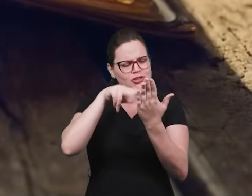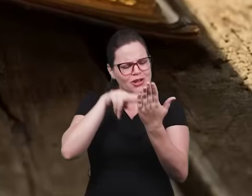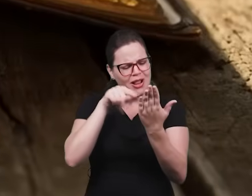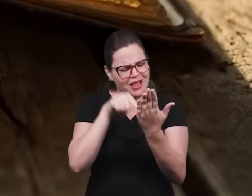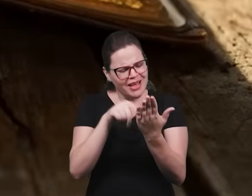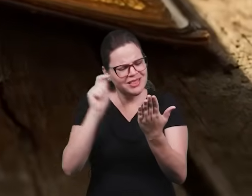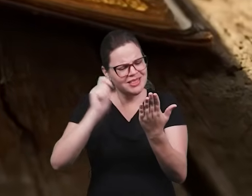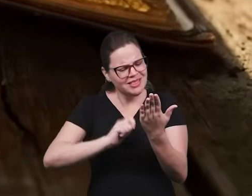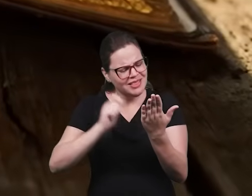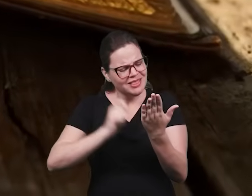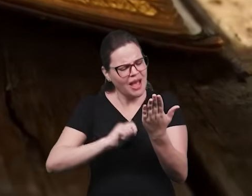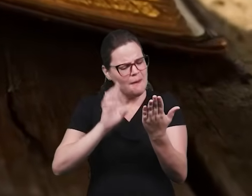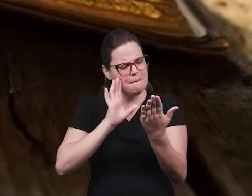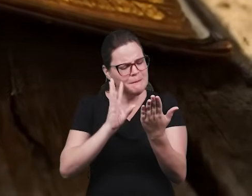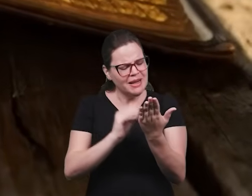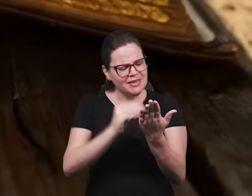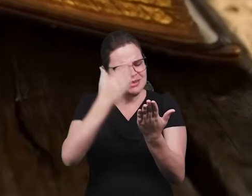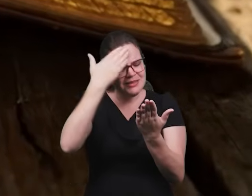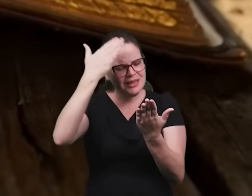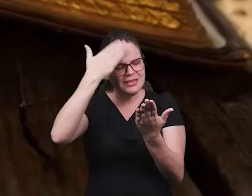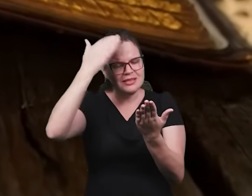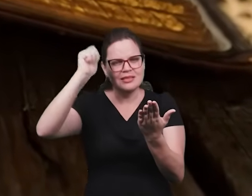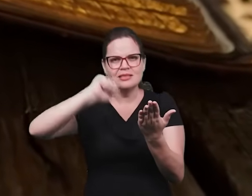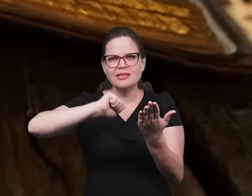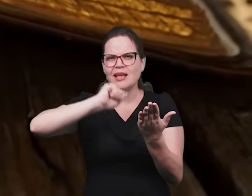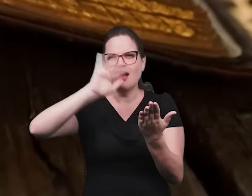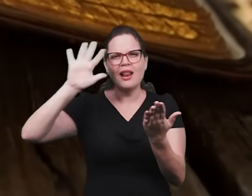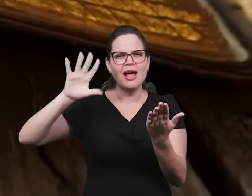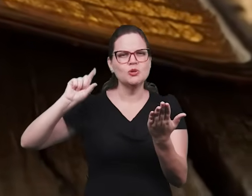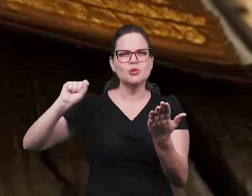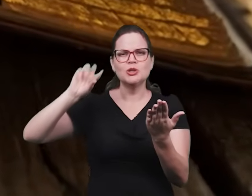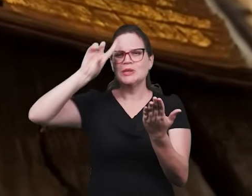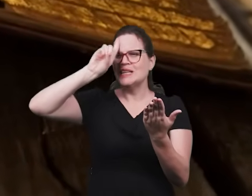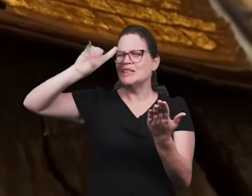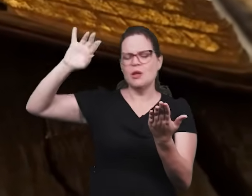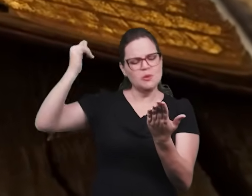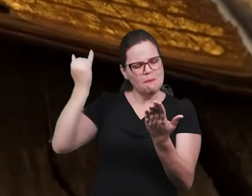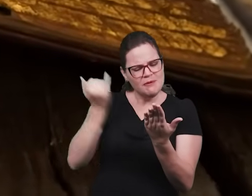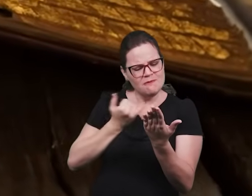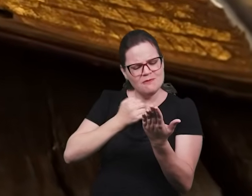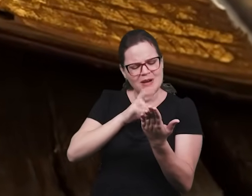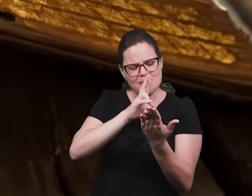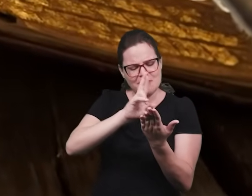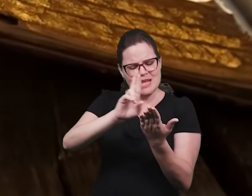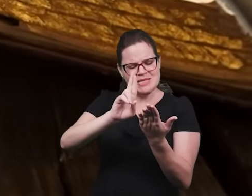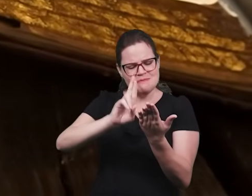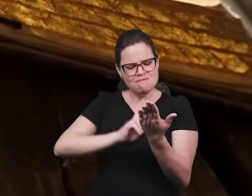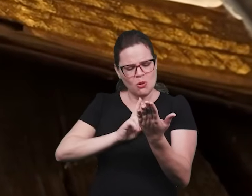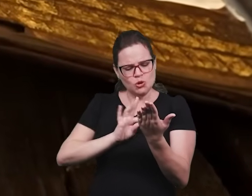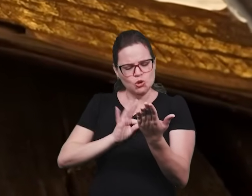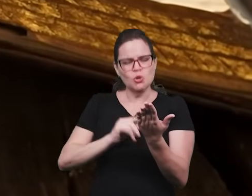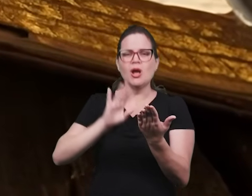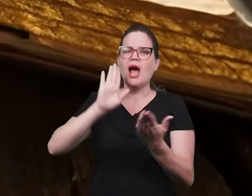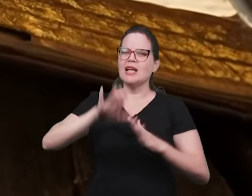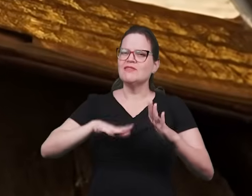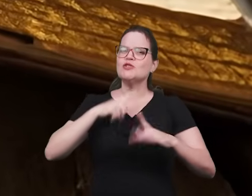nele podemos ver com clareza as respostas às obscuridades de nossas indagações.